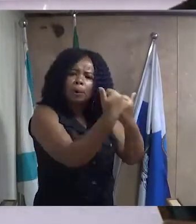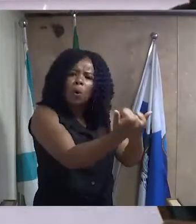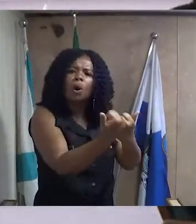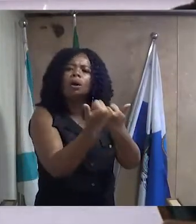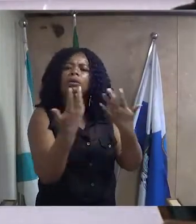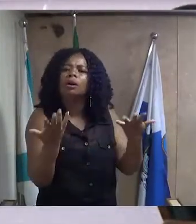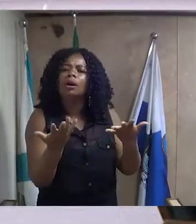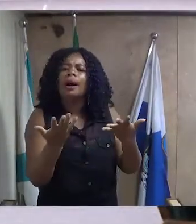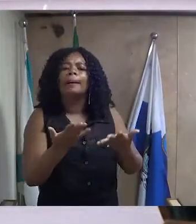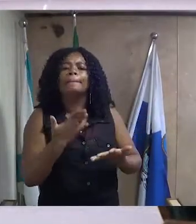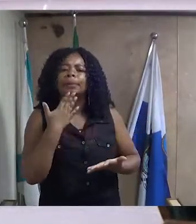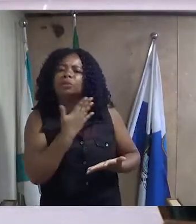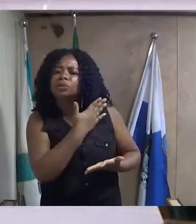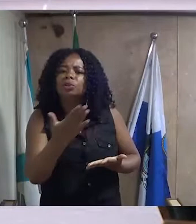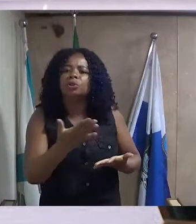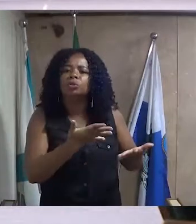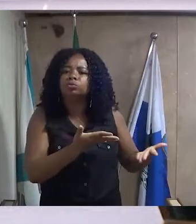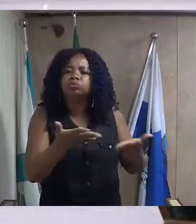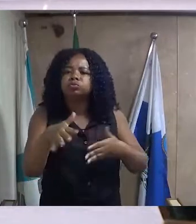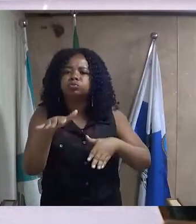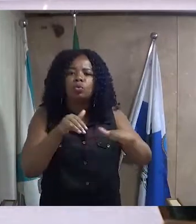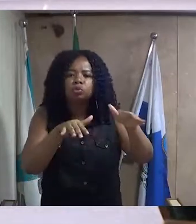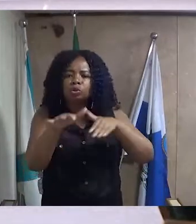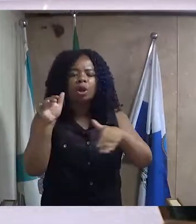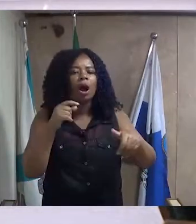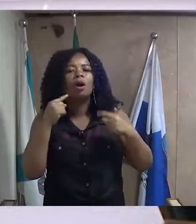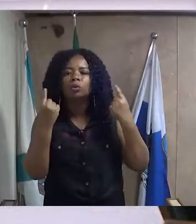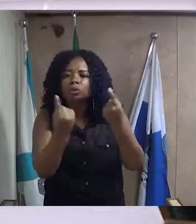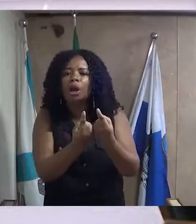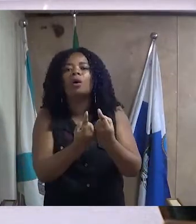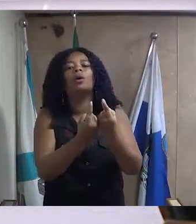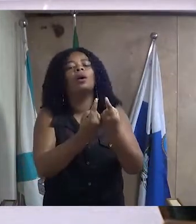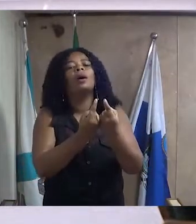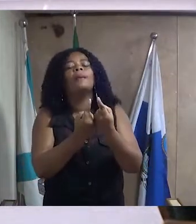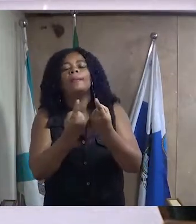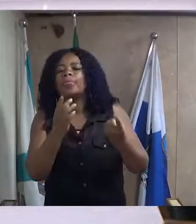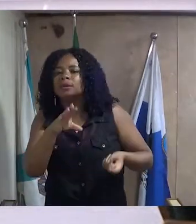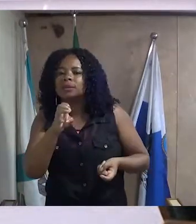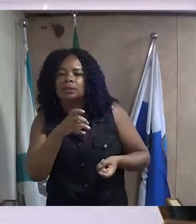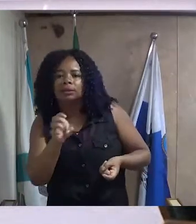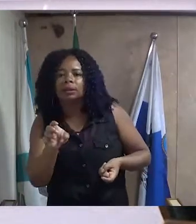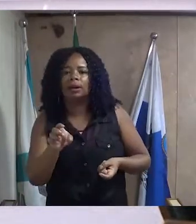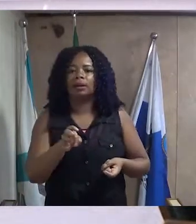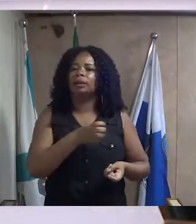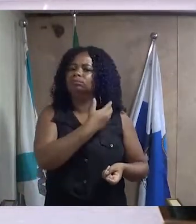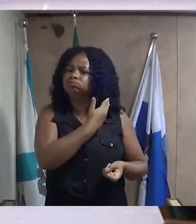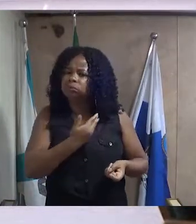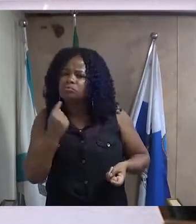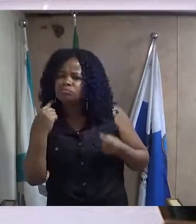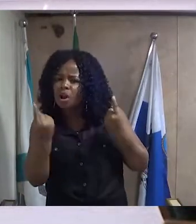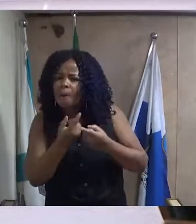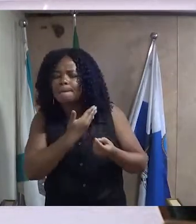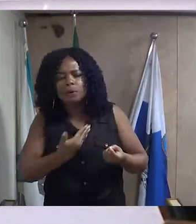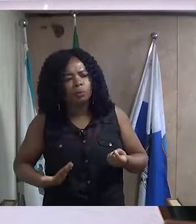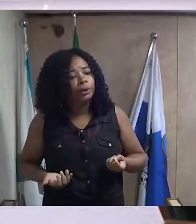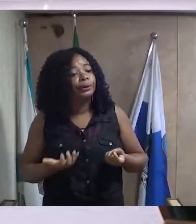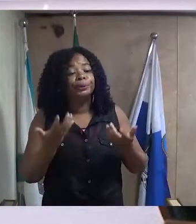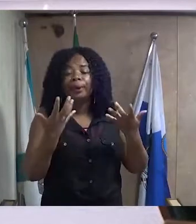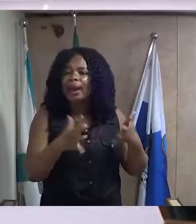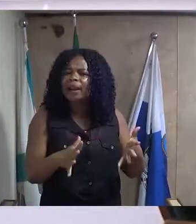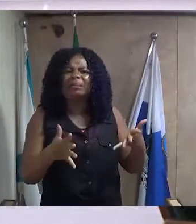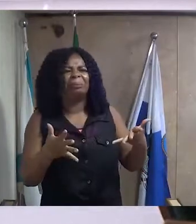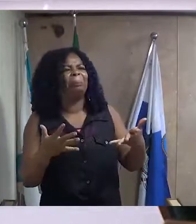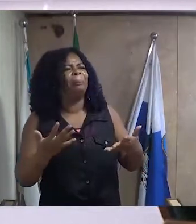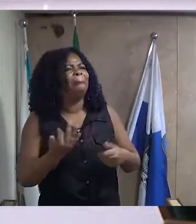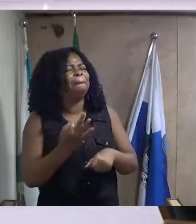de convocar uma audiência pública junto com a SEDAI para essa casa aqui para poder explicar. Nós não aguentamos mais moradores aqui do Duque de Caxias,